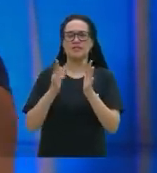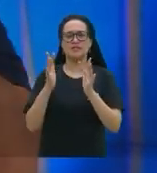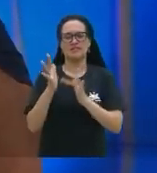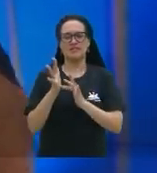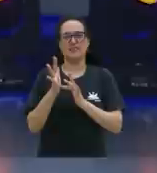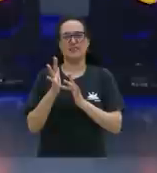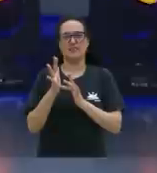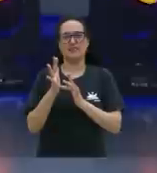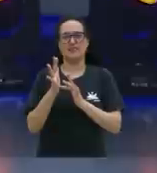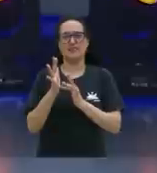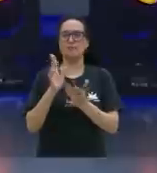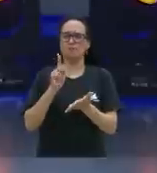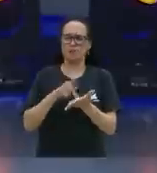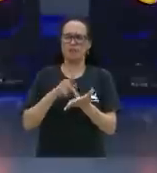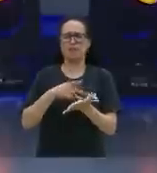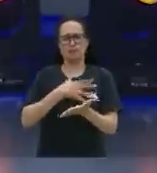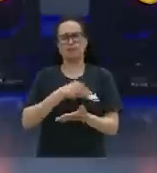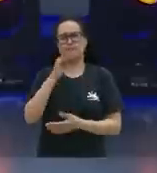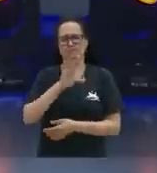Filho de Deus.